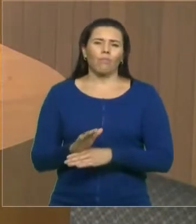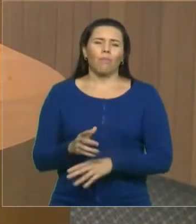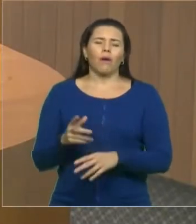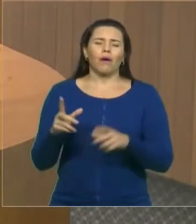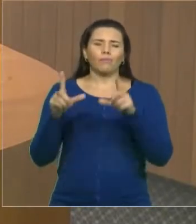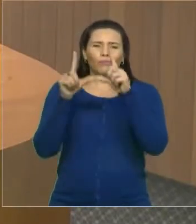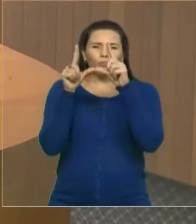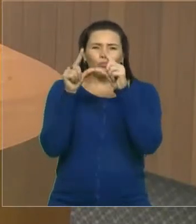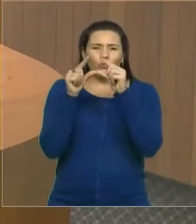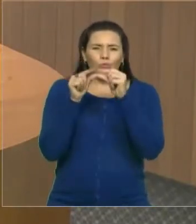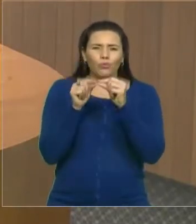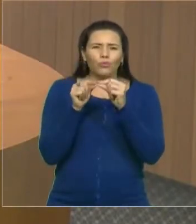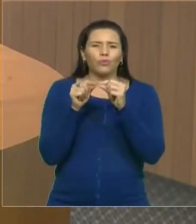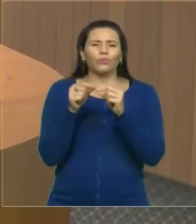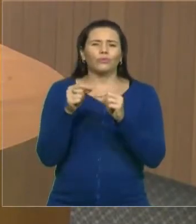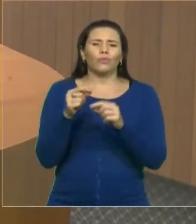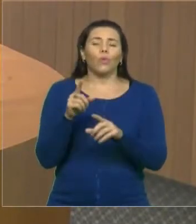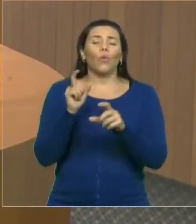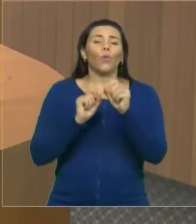não é diferente, lógico,